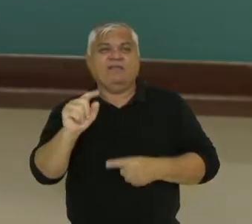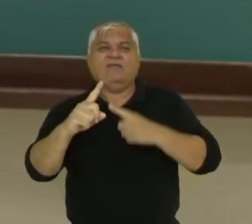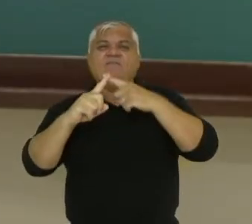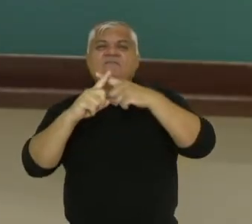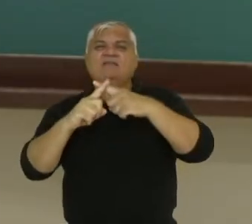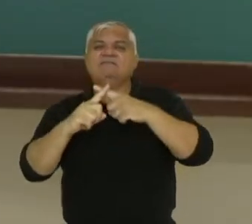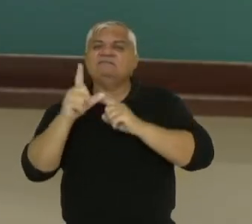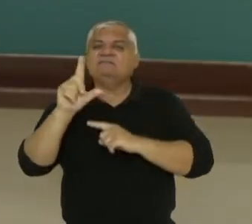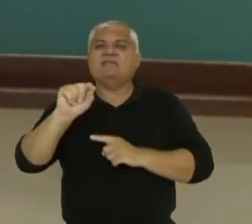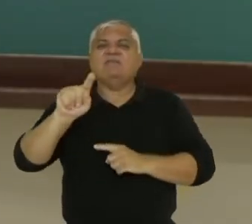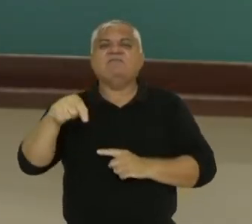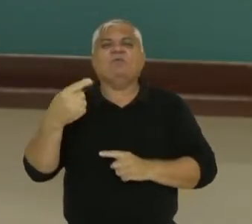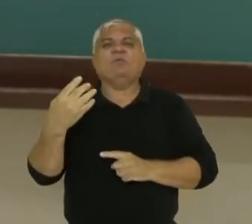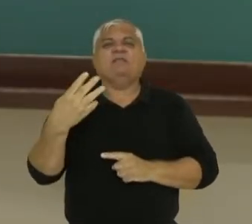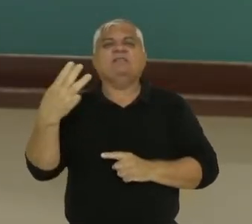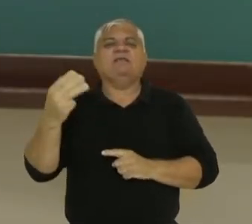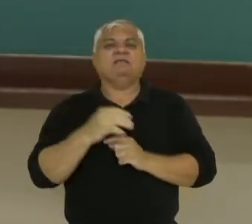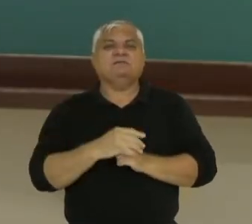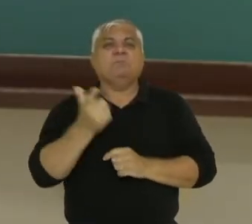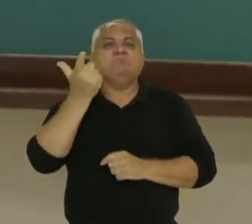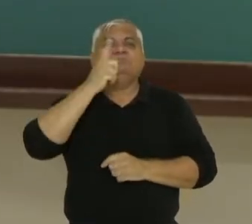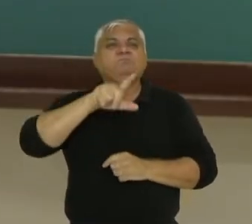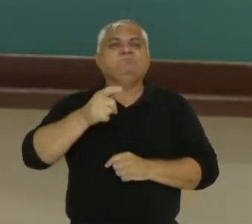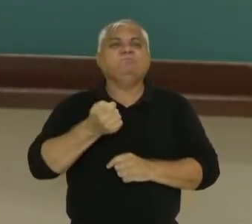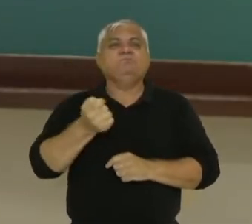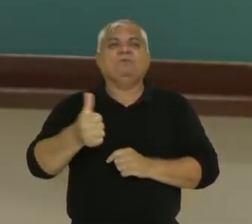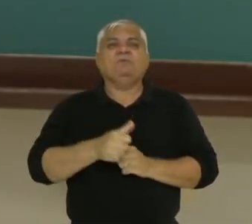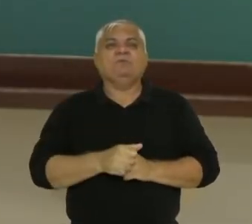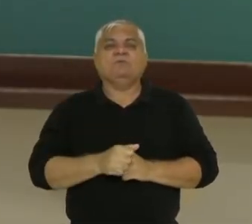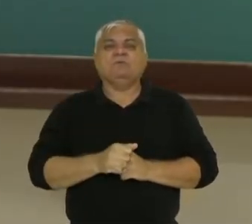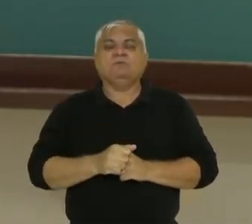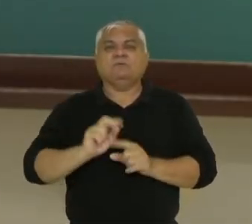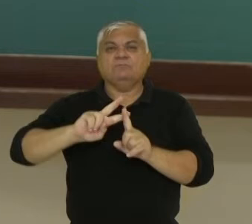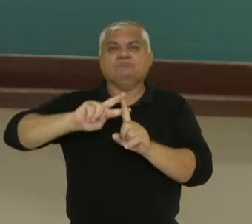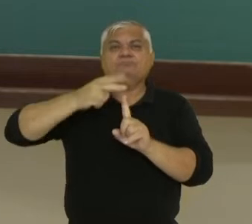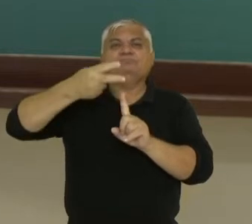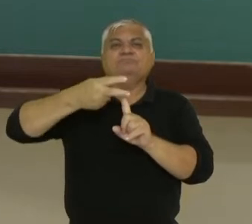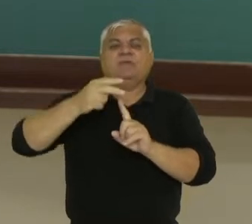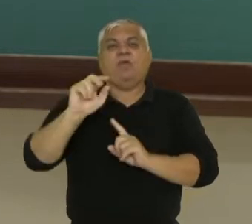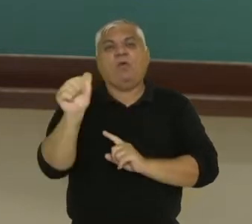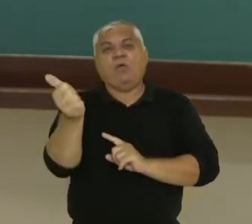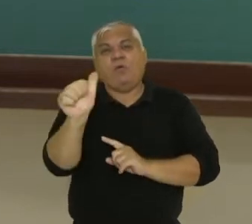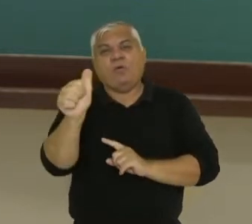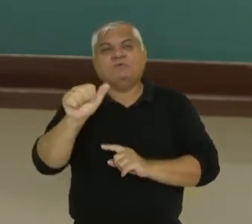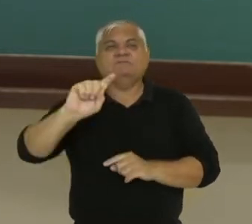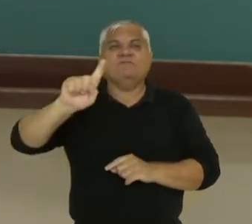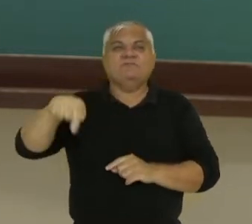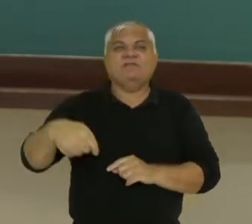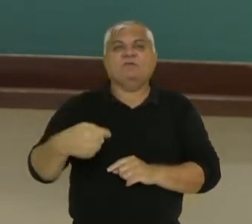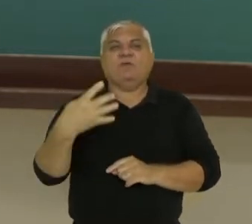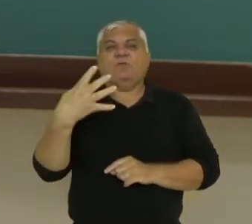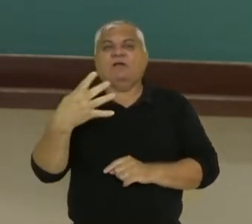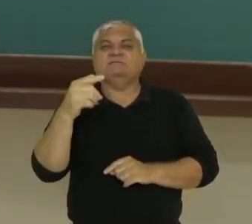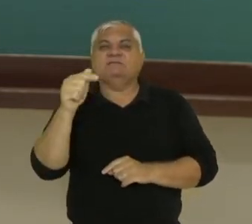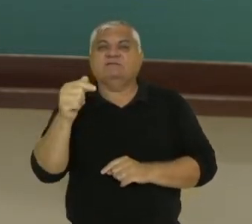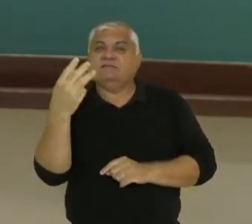vezes 10,43. Ou seja, o rendimento que ele vai ter é de